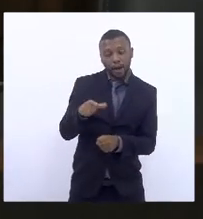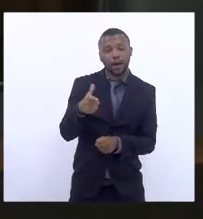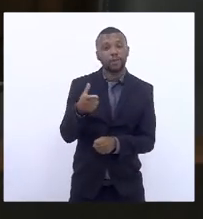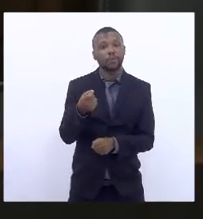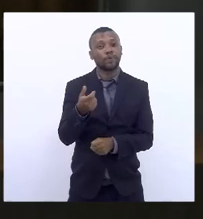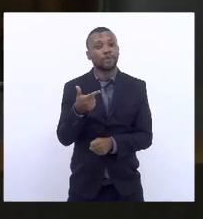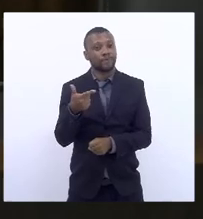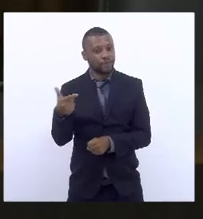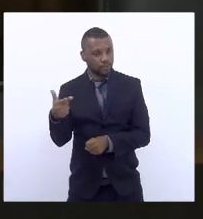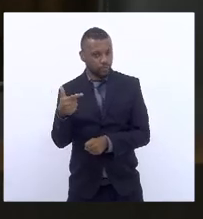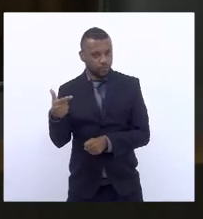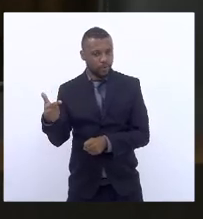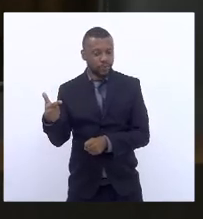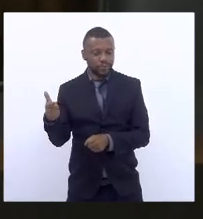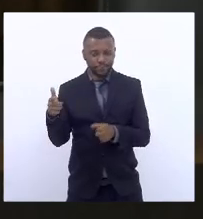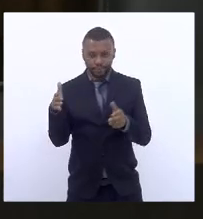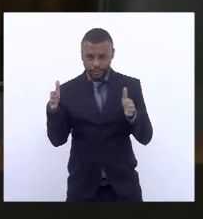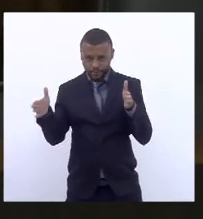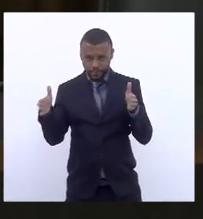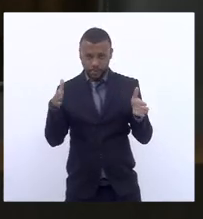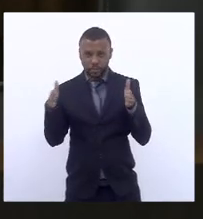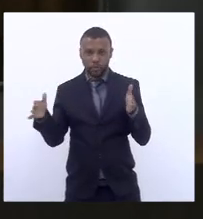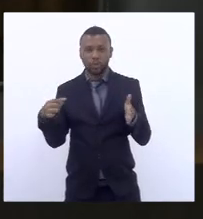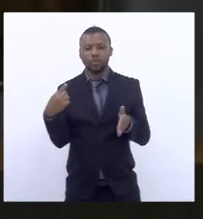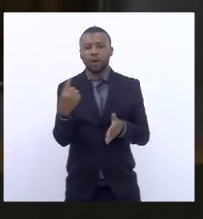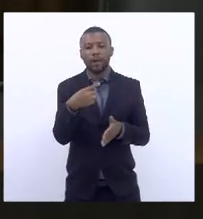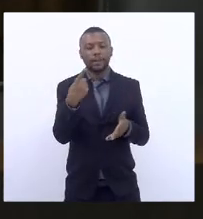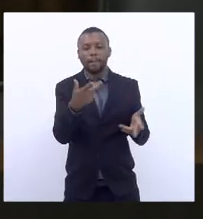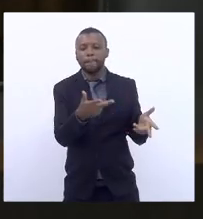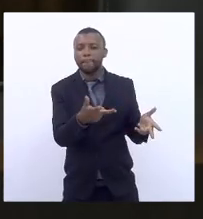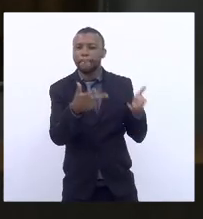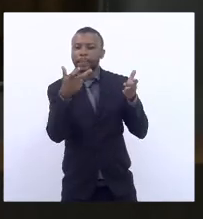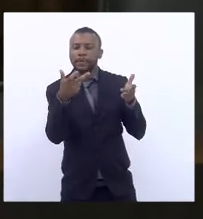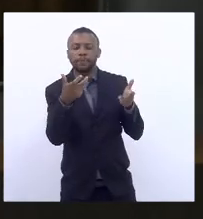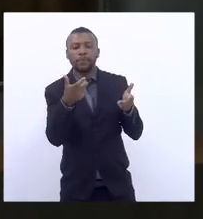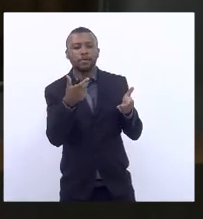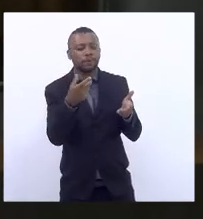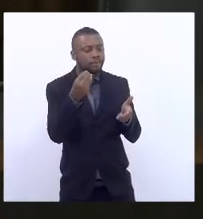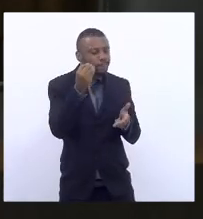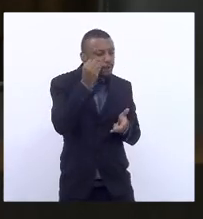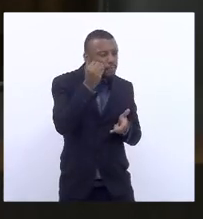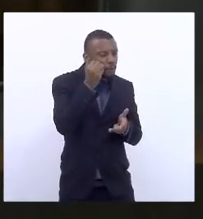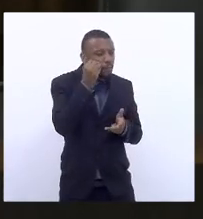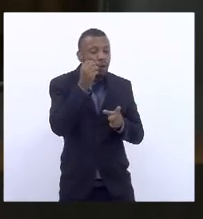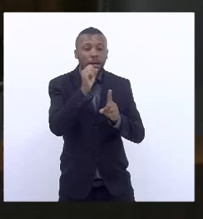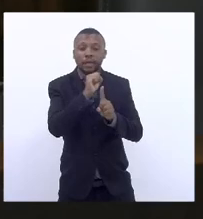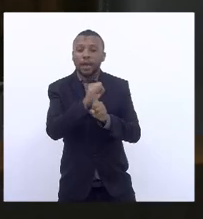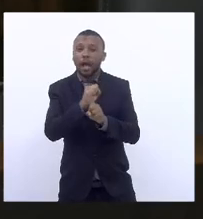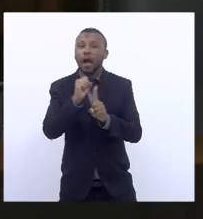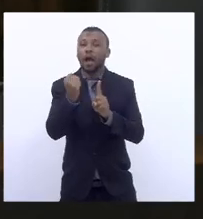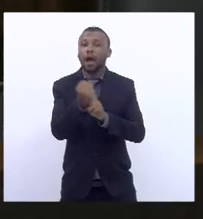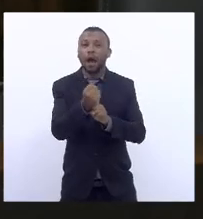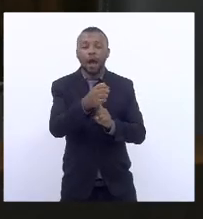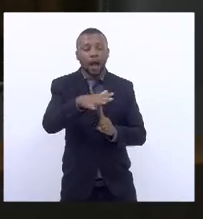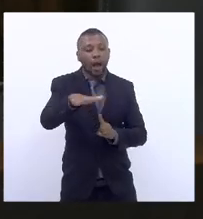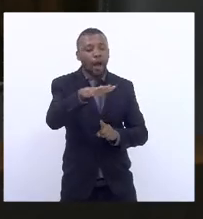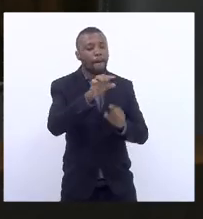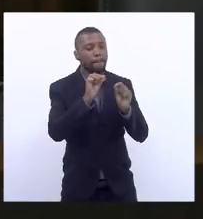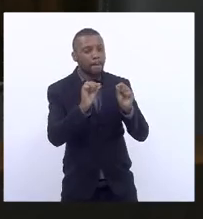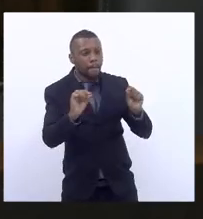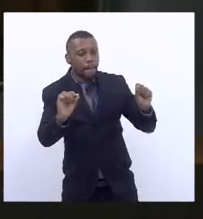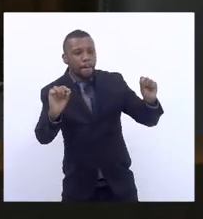22, a gente tem verificado que a sociedade está